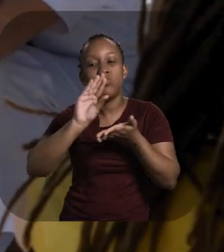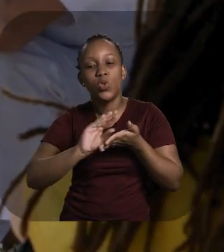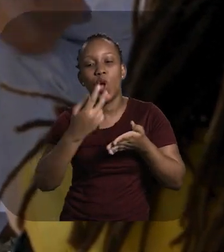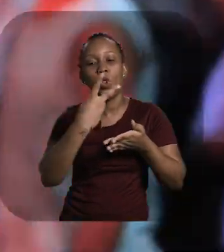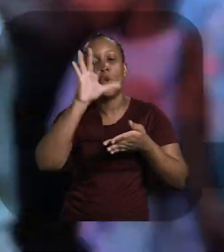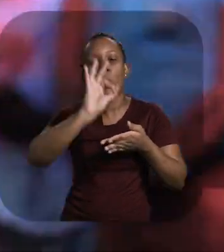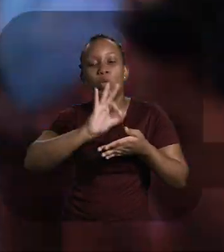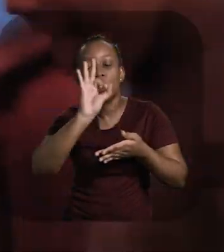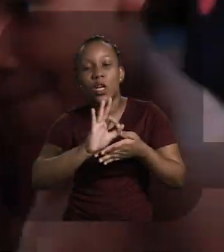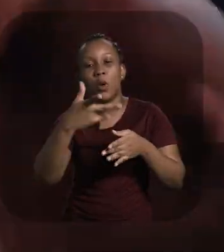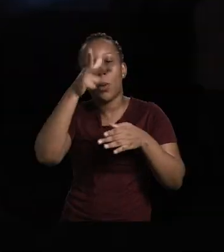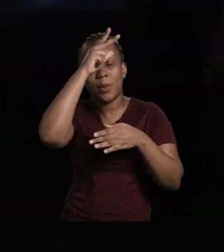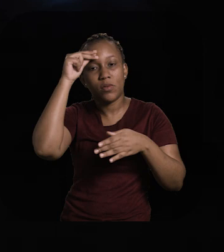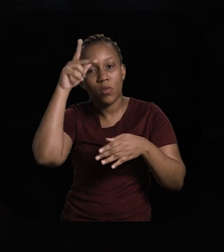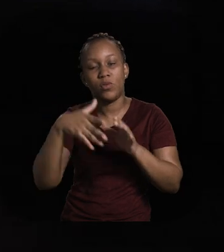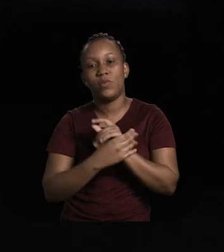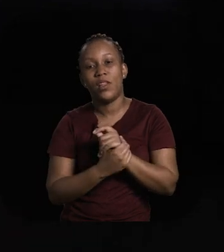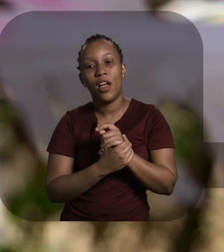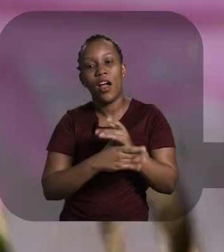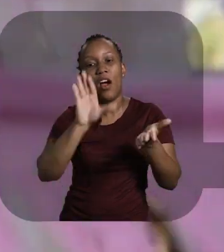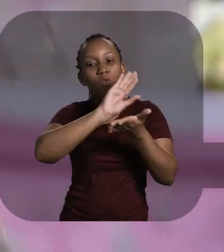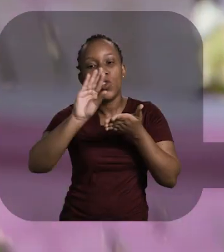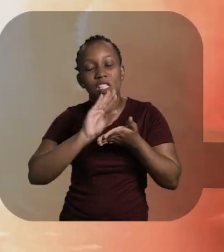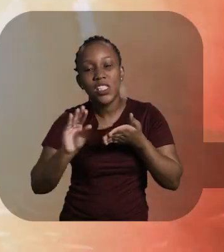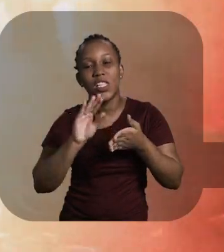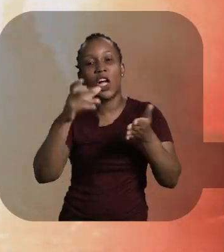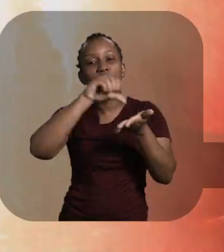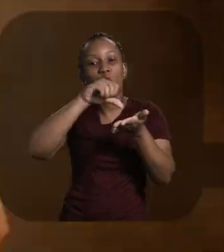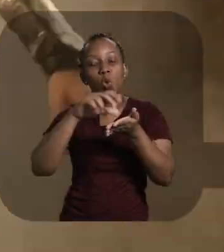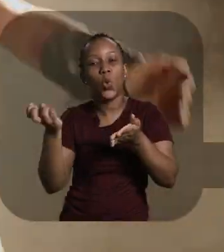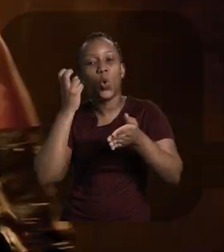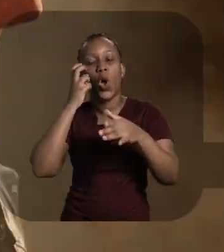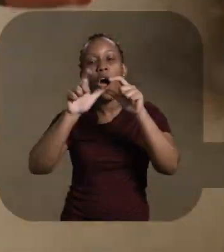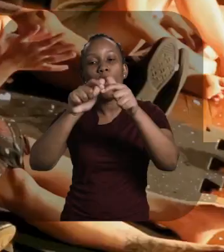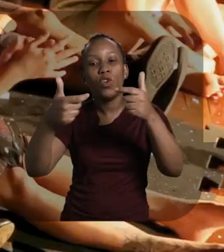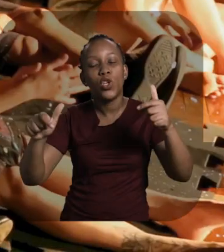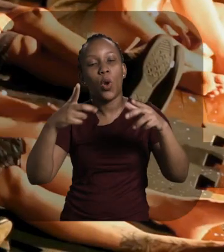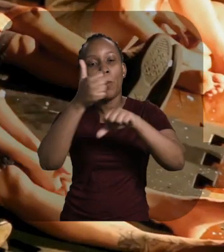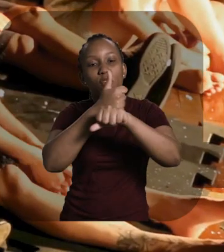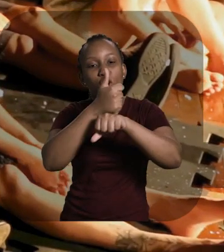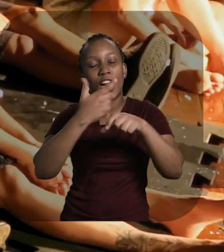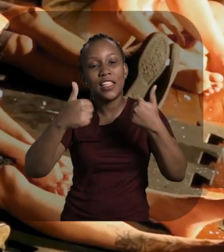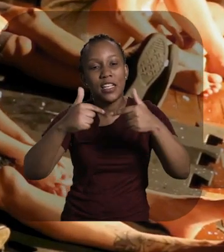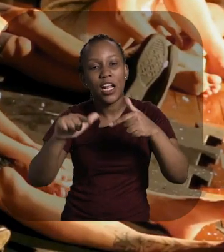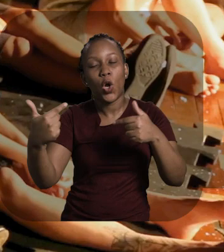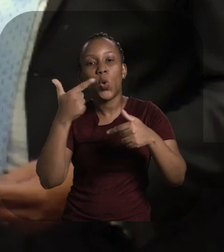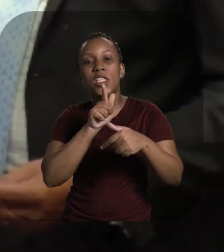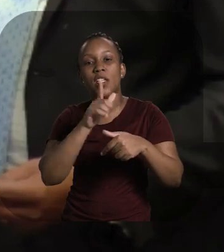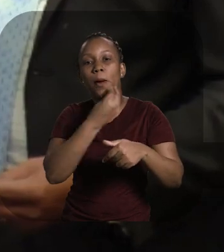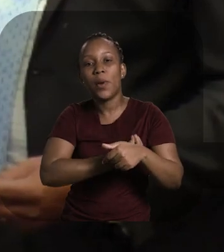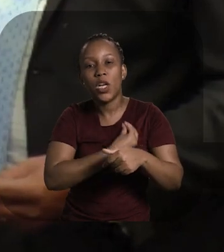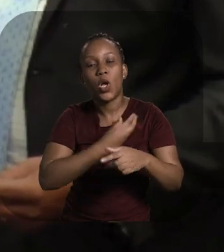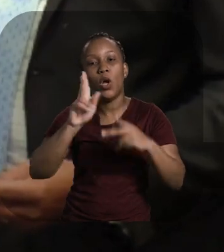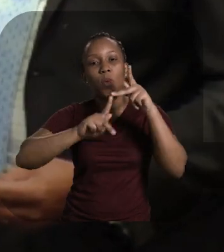aplicação de 2% do orçamento municipal para a cultura, investir nos centros culturais, aumentar o número de servidores da área e